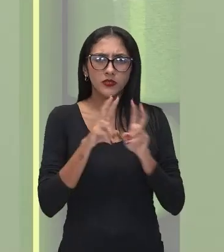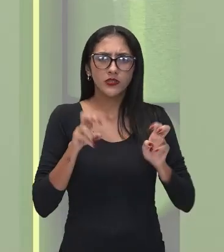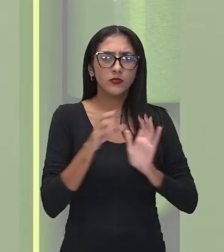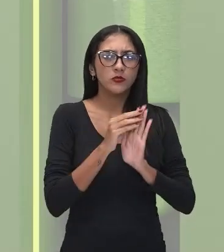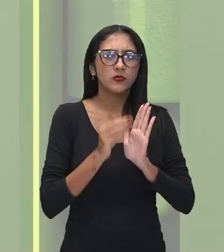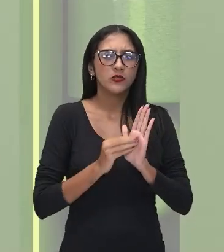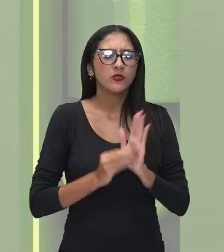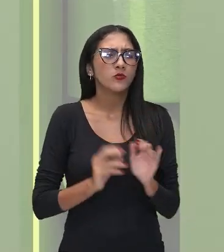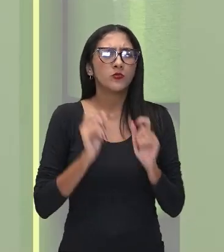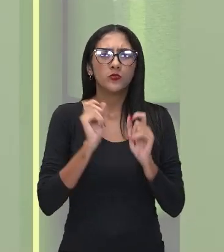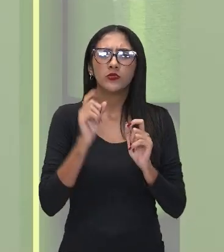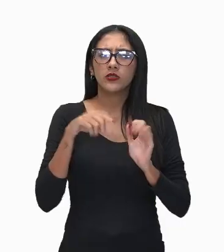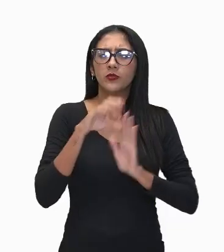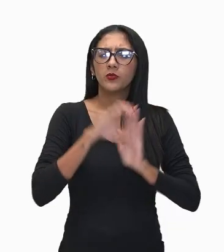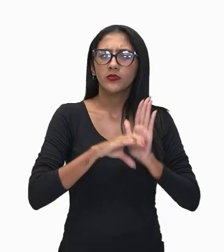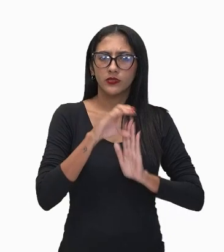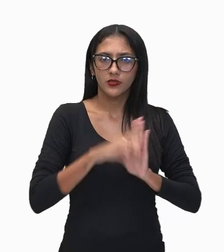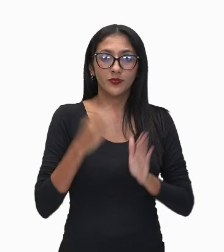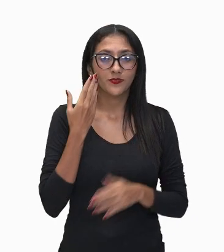que são lipídios?